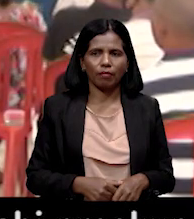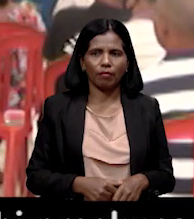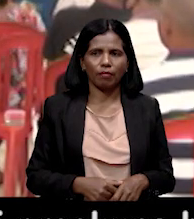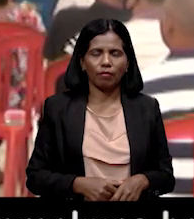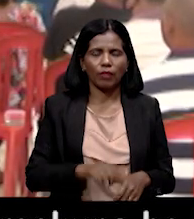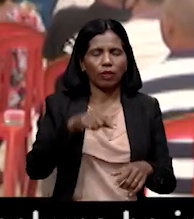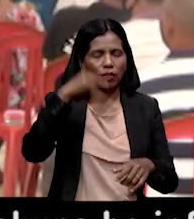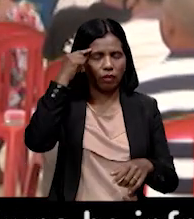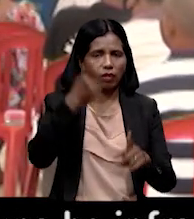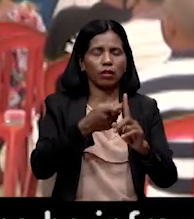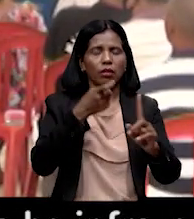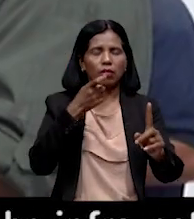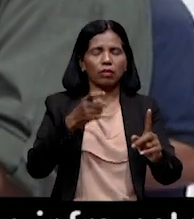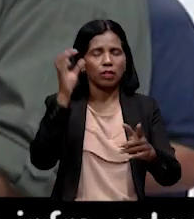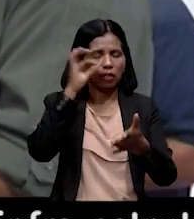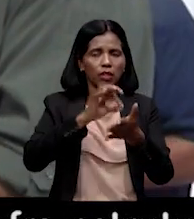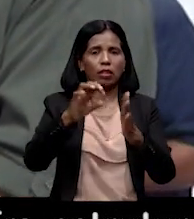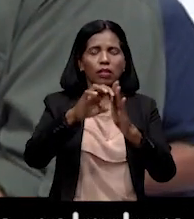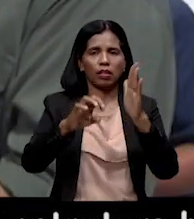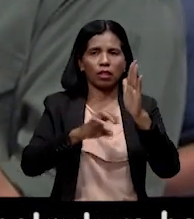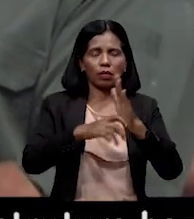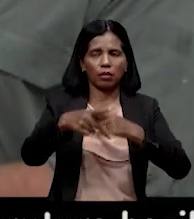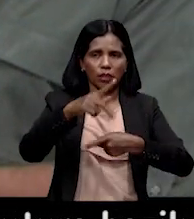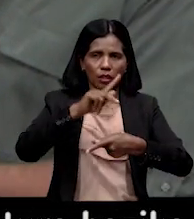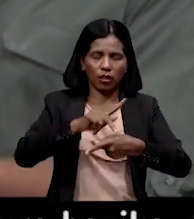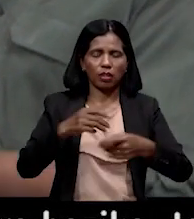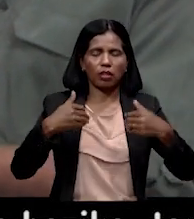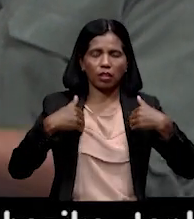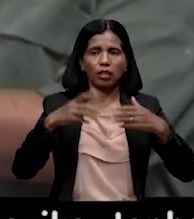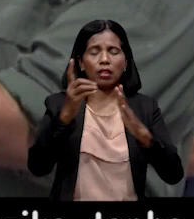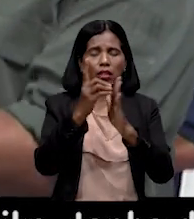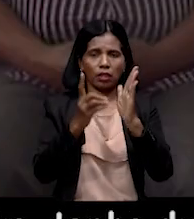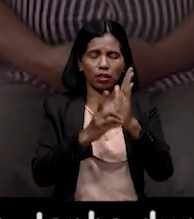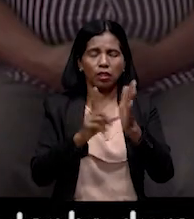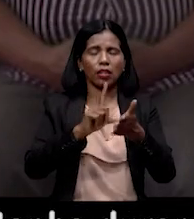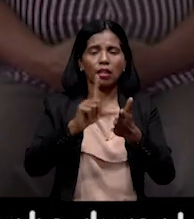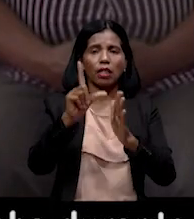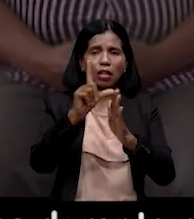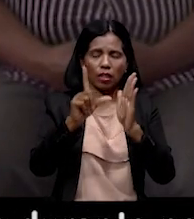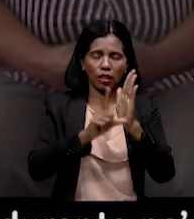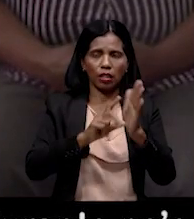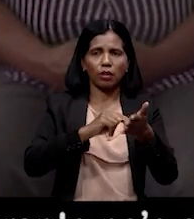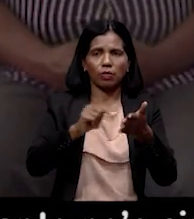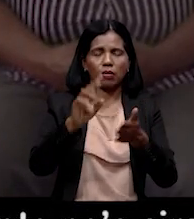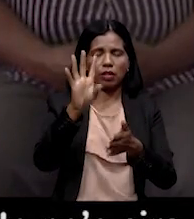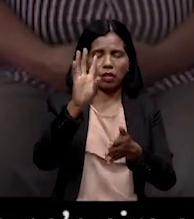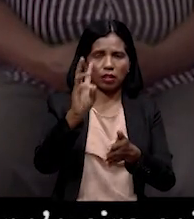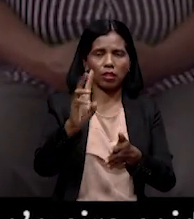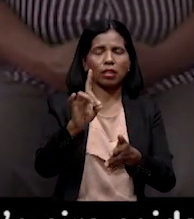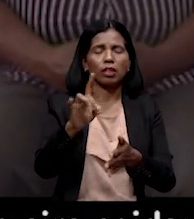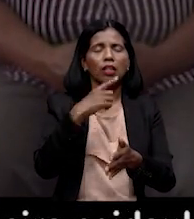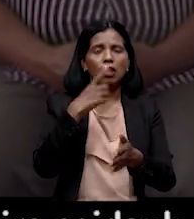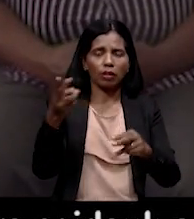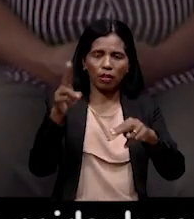Governo lhe a Secretaria de Estado de Proteção Civil e reúne decreto-lei número 8, conaba a de atendimento atualmente